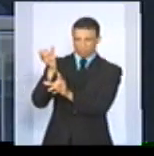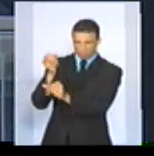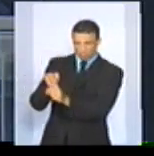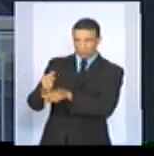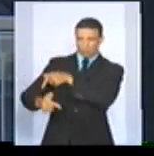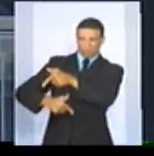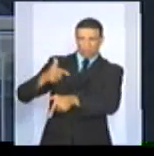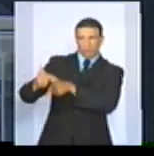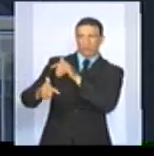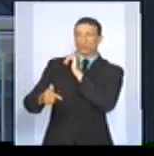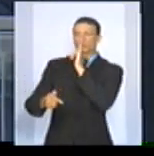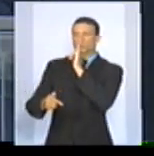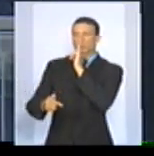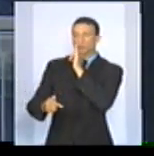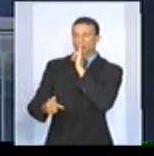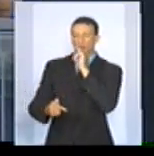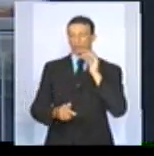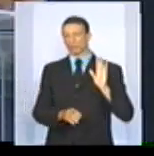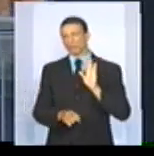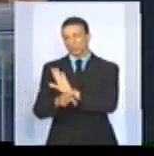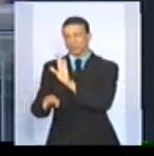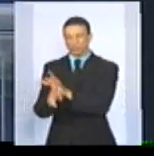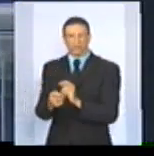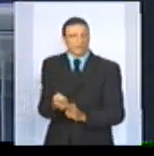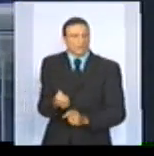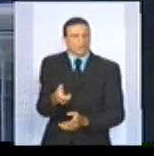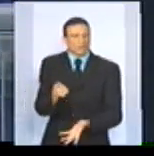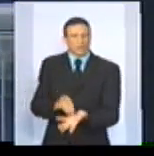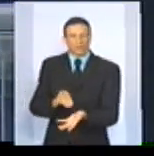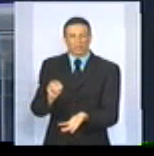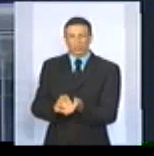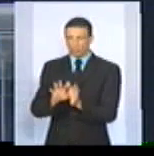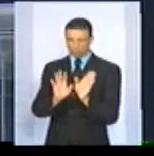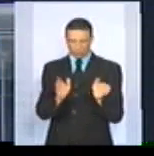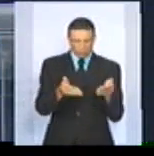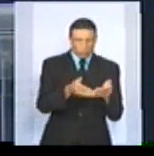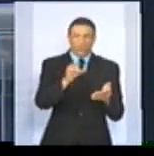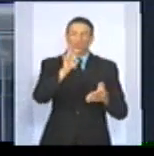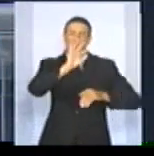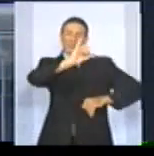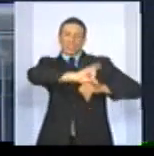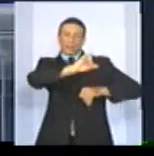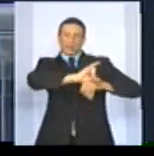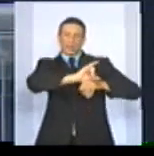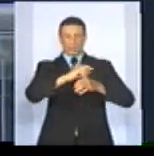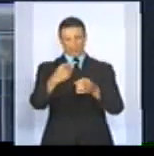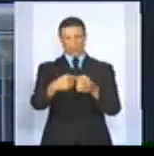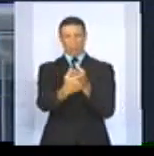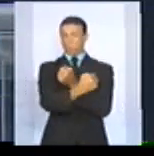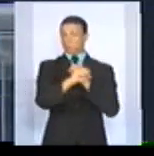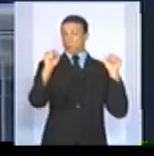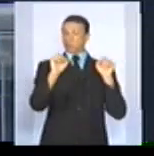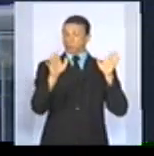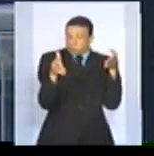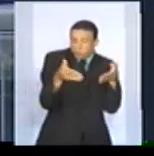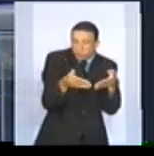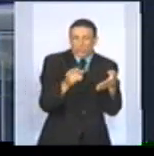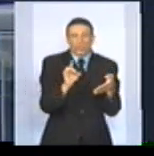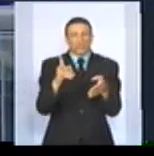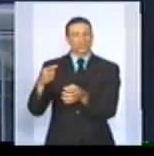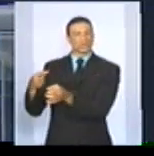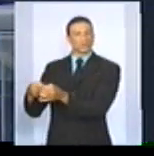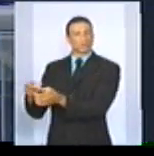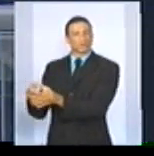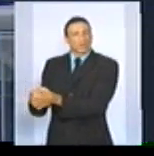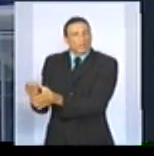fomento, o parque exibidor ainda é pequeno e concentrado nas capitais e nas grandes cidades. Não há ainda